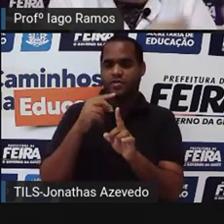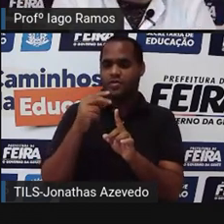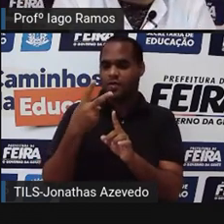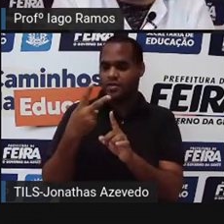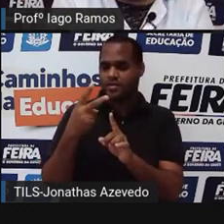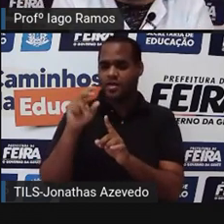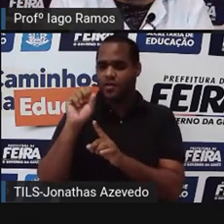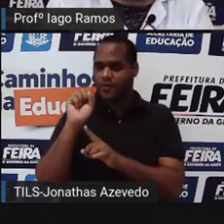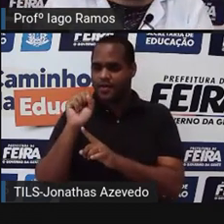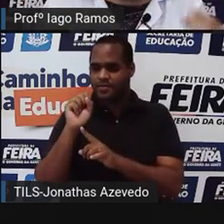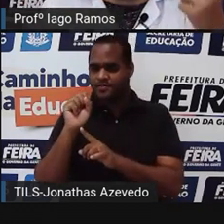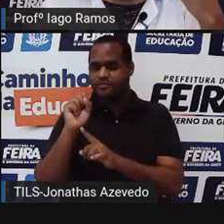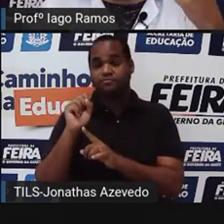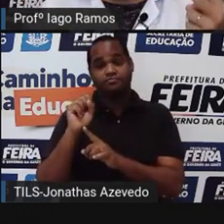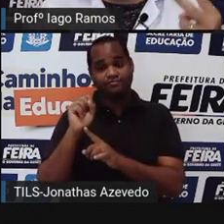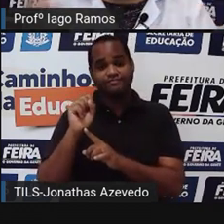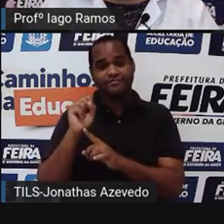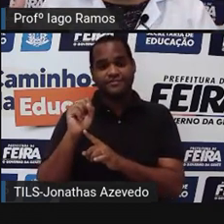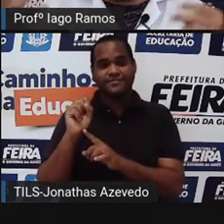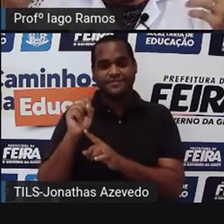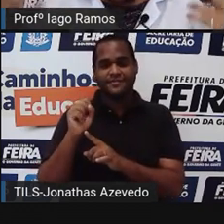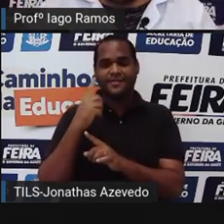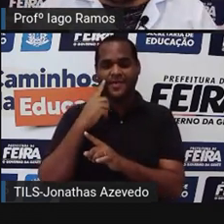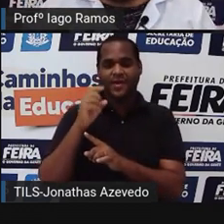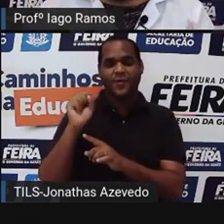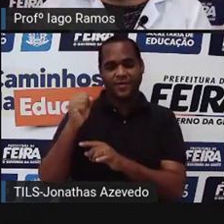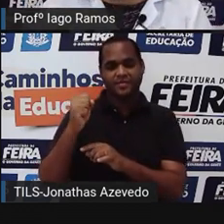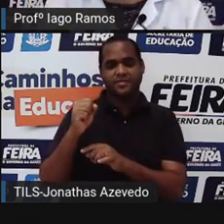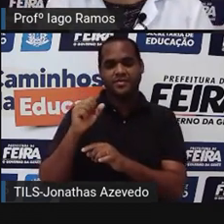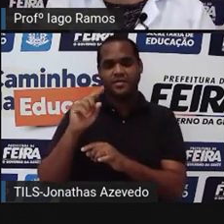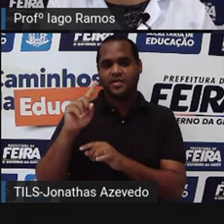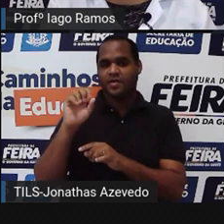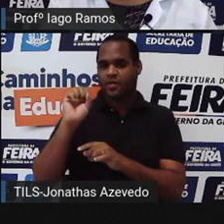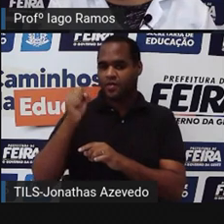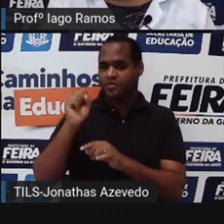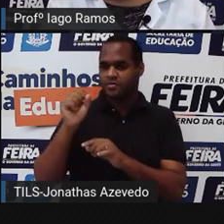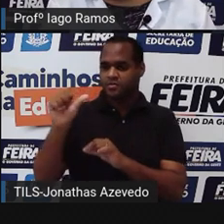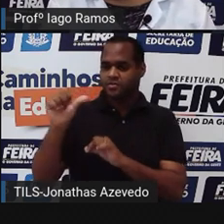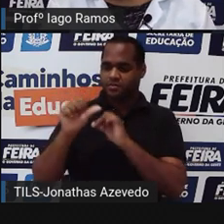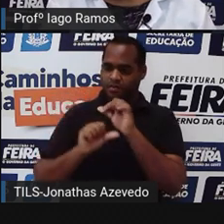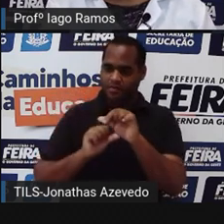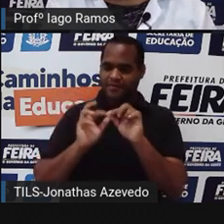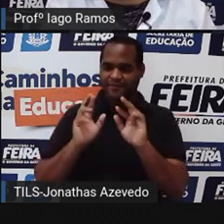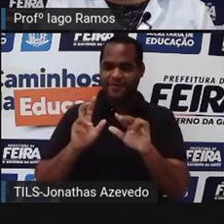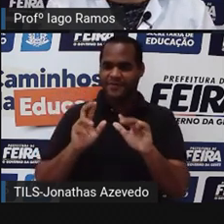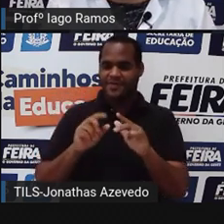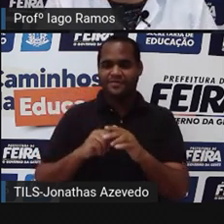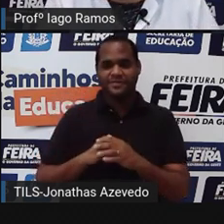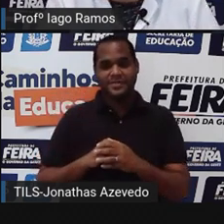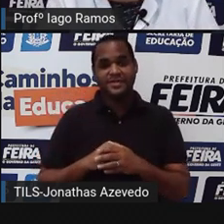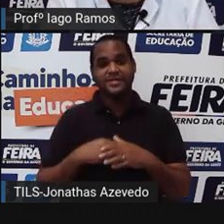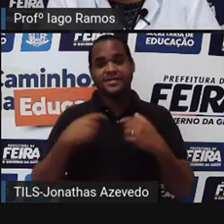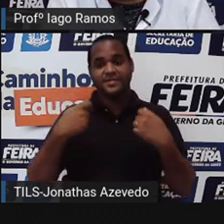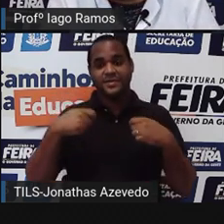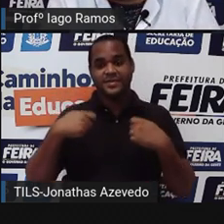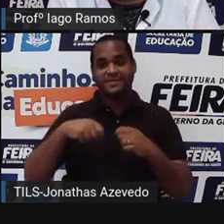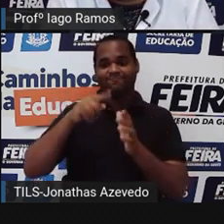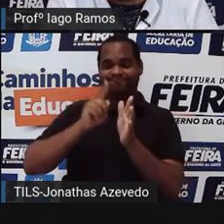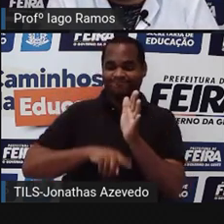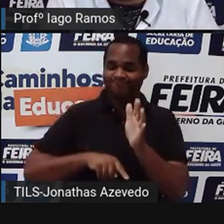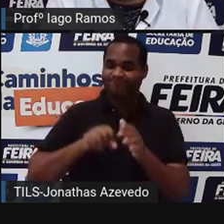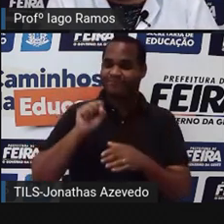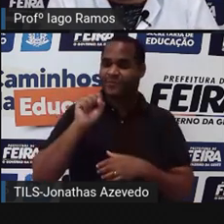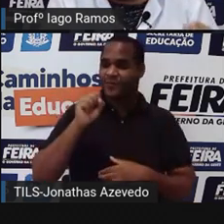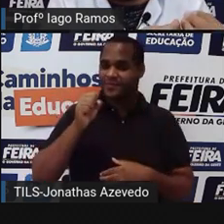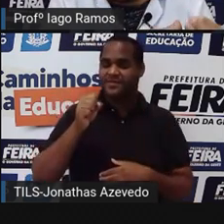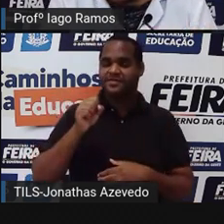o oposto de 8. 2 mais 6 é 8, 8 não é o oposto de 8. Tem que dar menos 8.